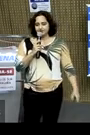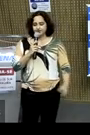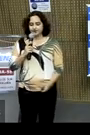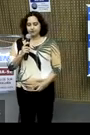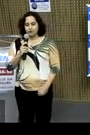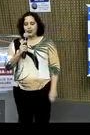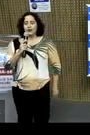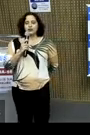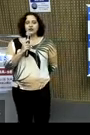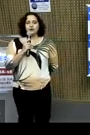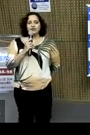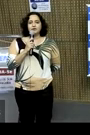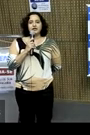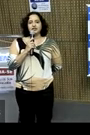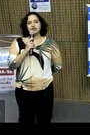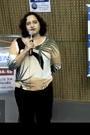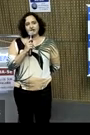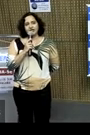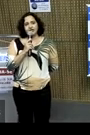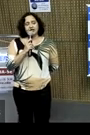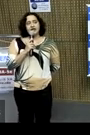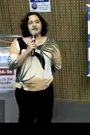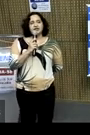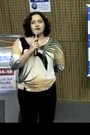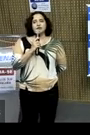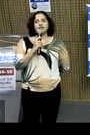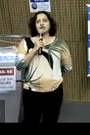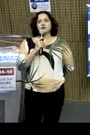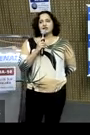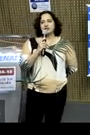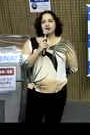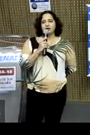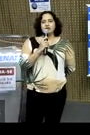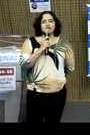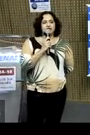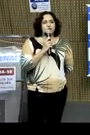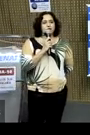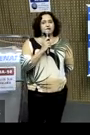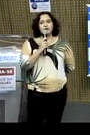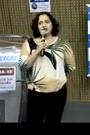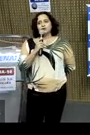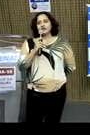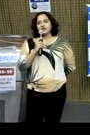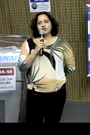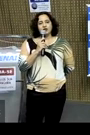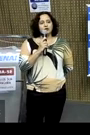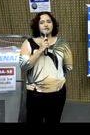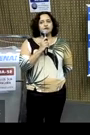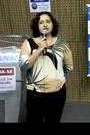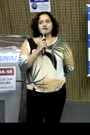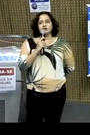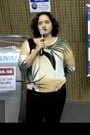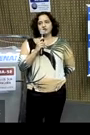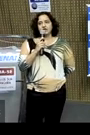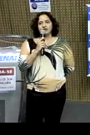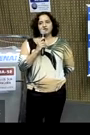exame. Outra coisa também que a gente faz é a questão da atualização cadastral. Desde o primeiro momento que o paciente é acolhido